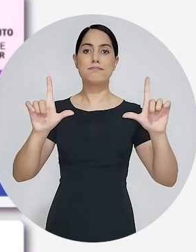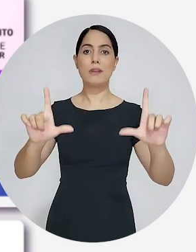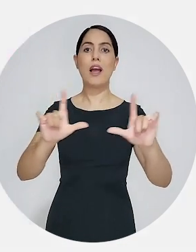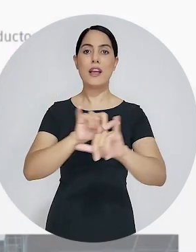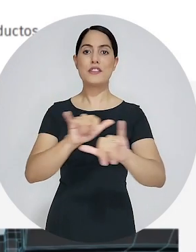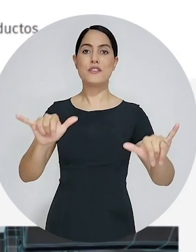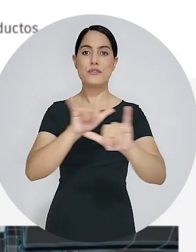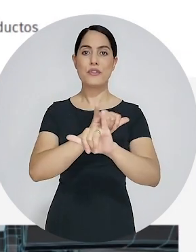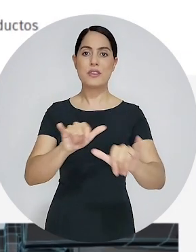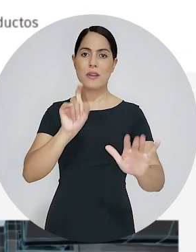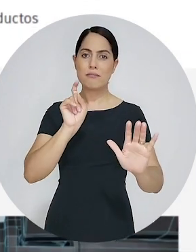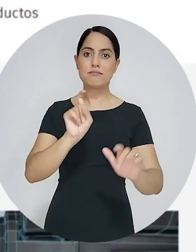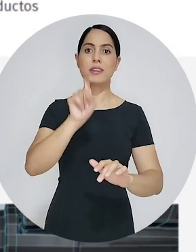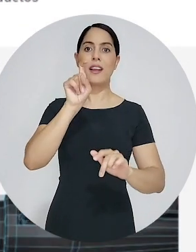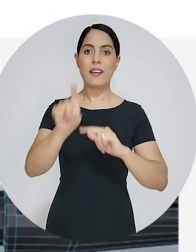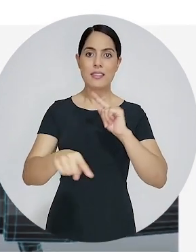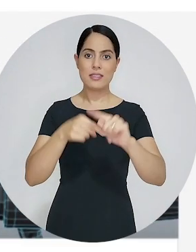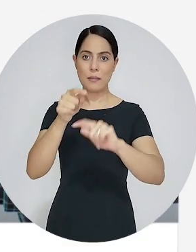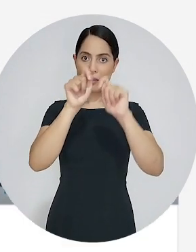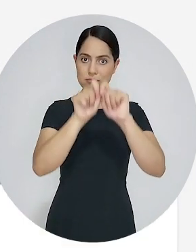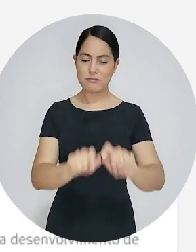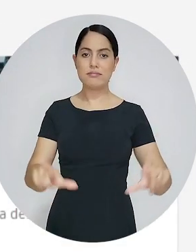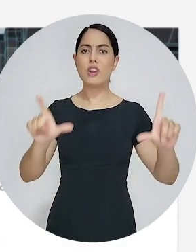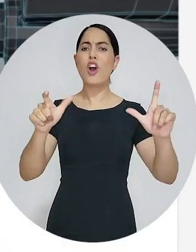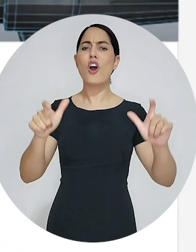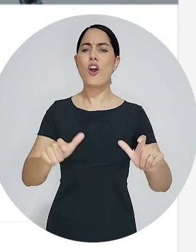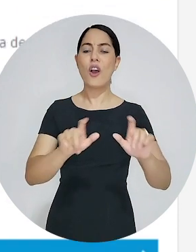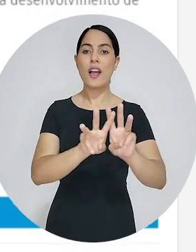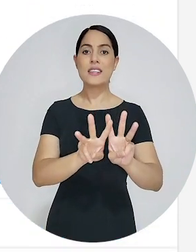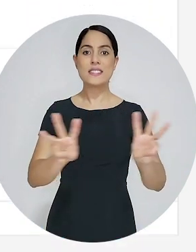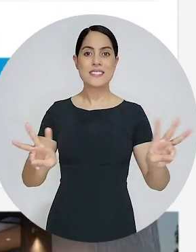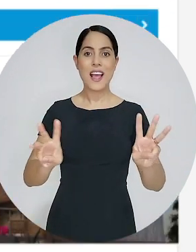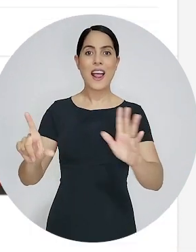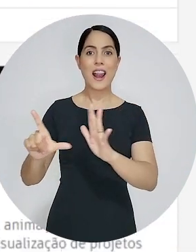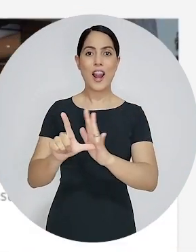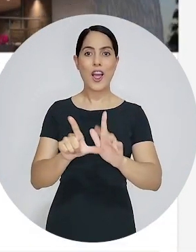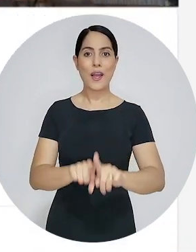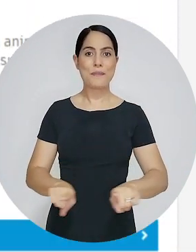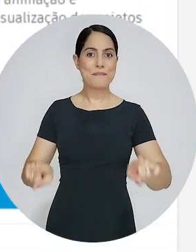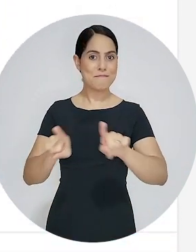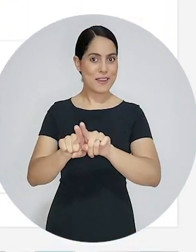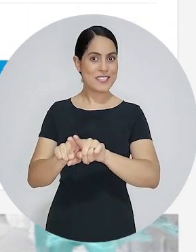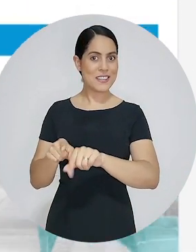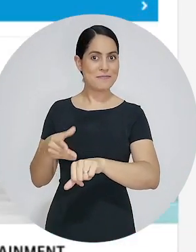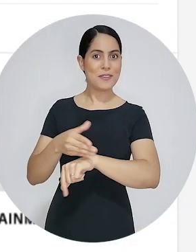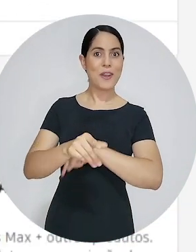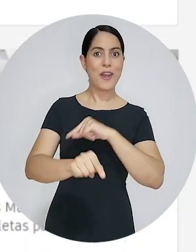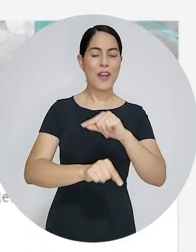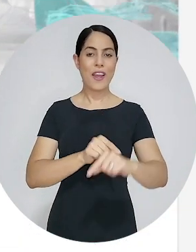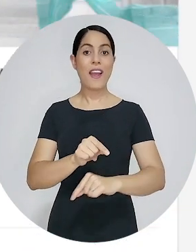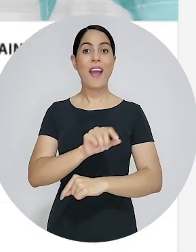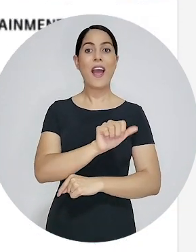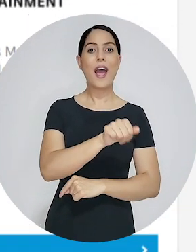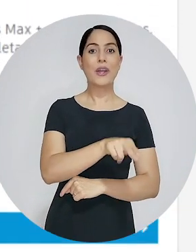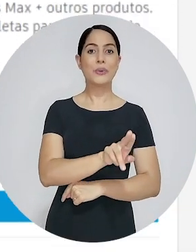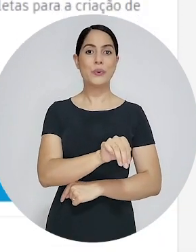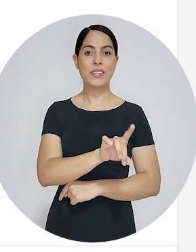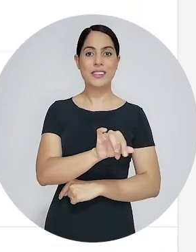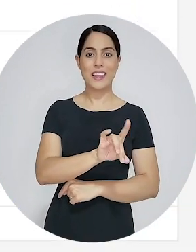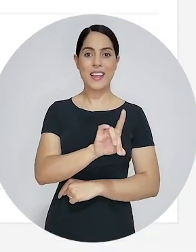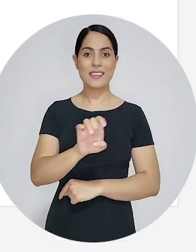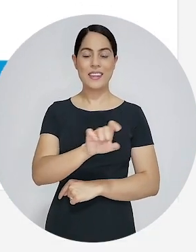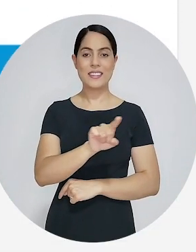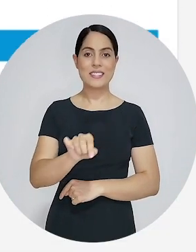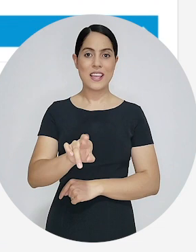no banner de divulgação e aguardar ser redirecionado ao site da loja parceira, participante do programa